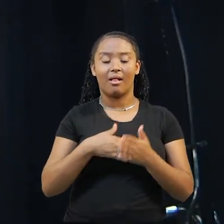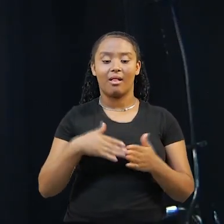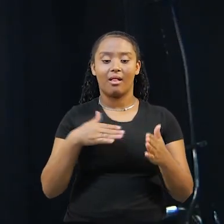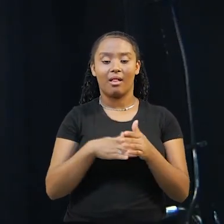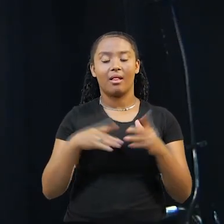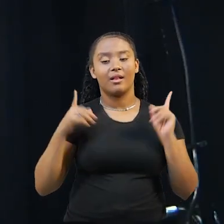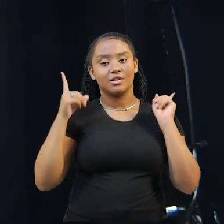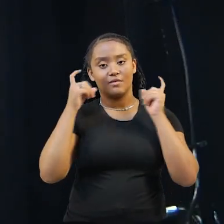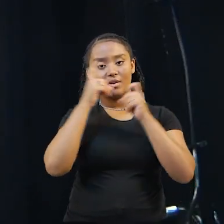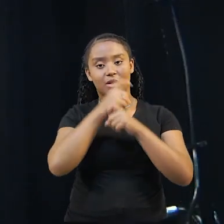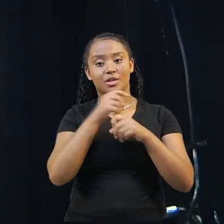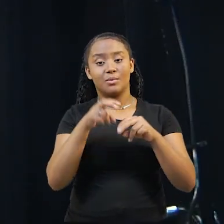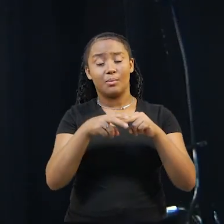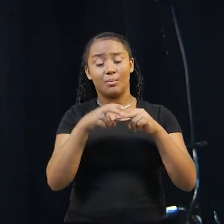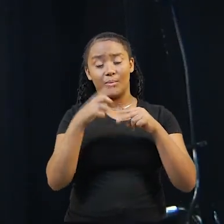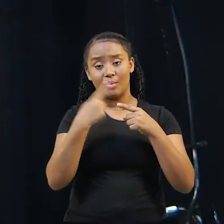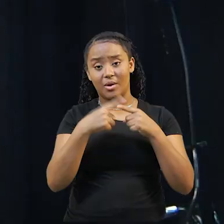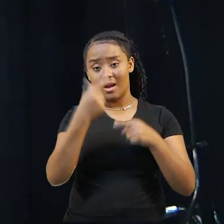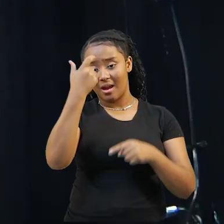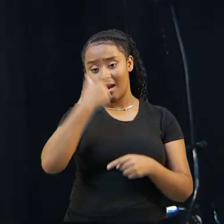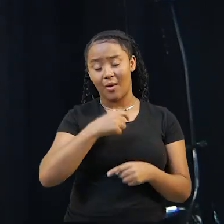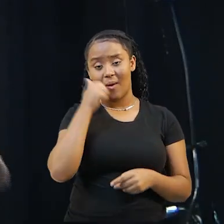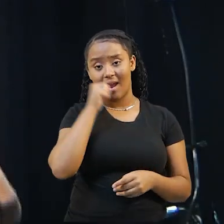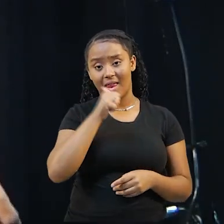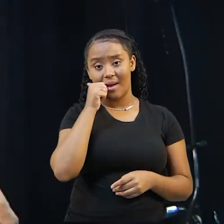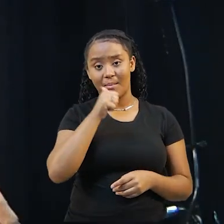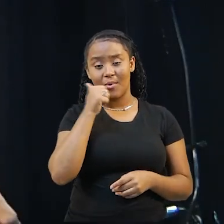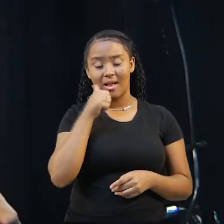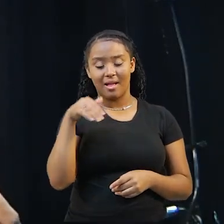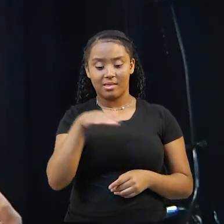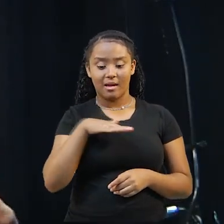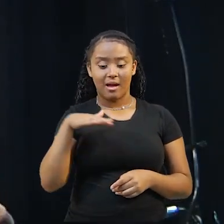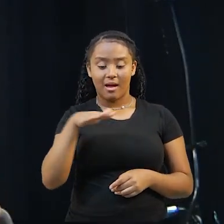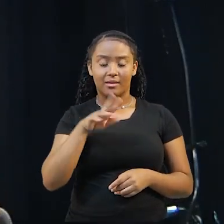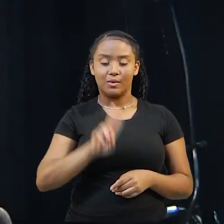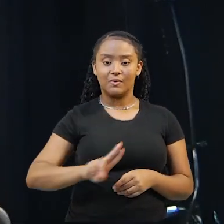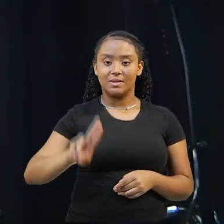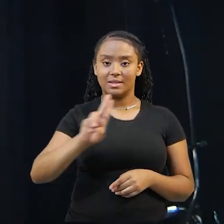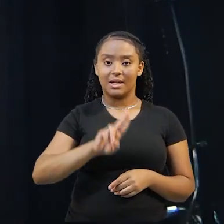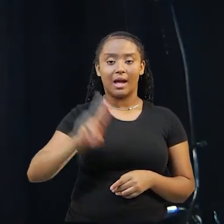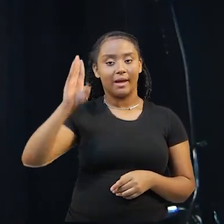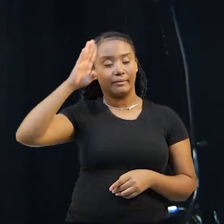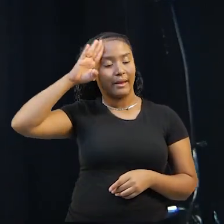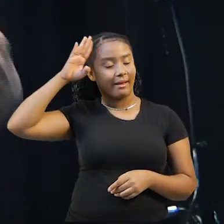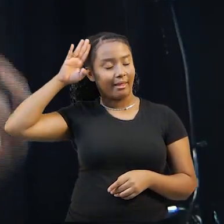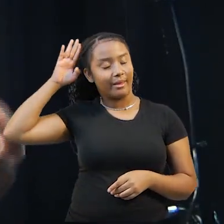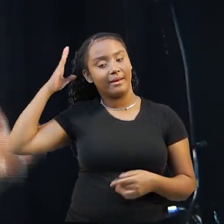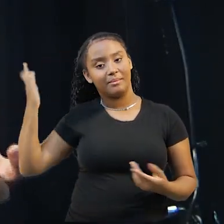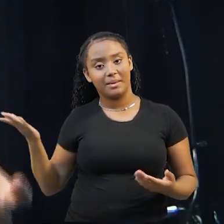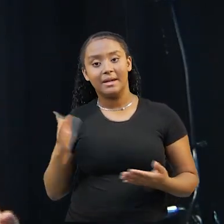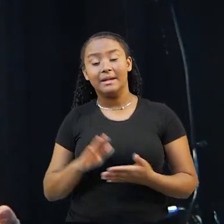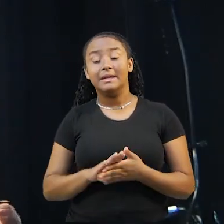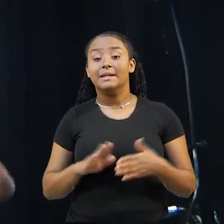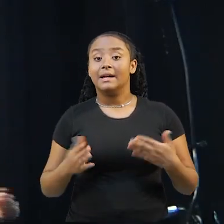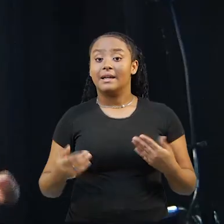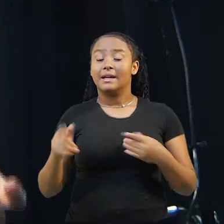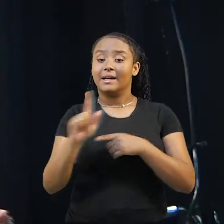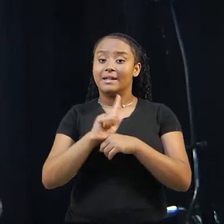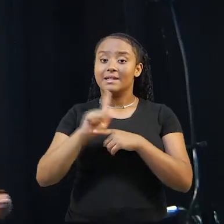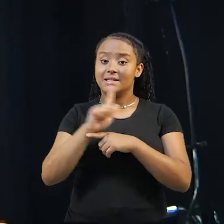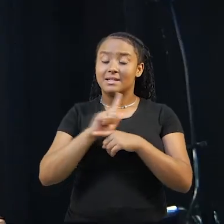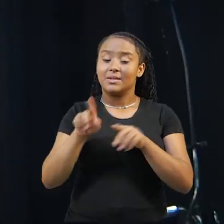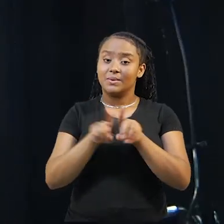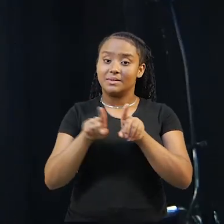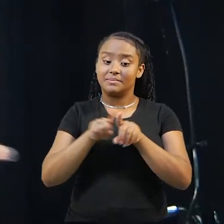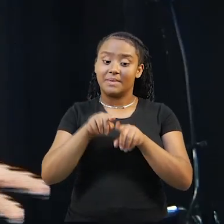dificuldades por ser mulher, né, no âmbito da universidade, da academia. E aí a gestão é